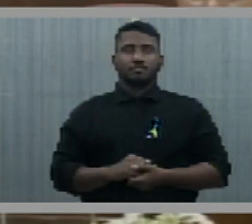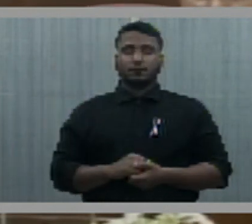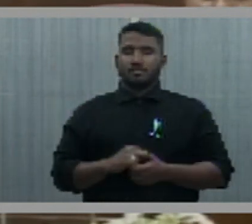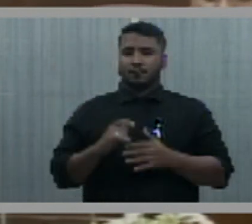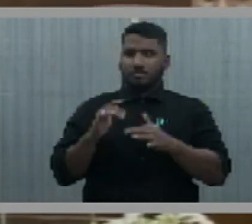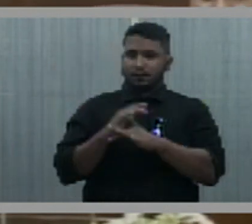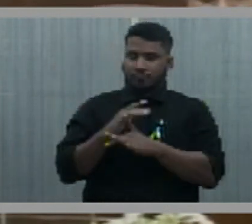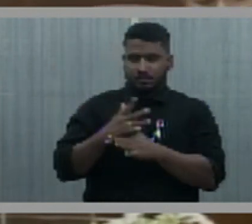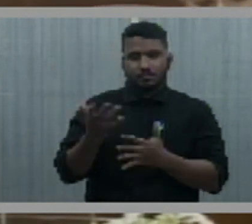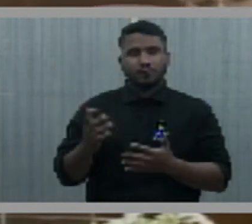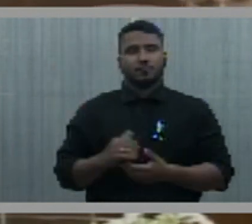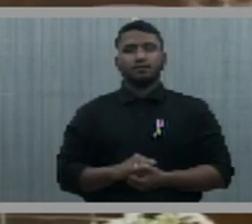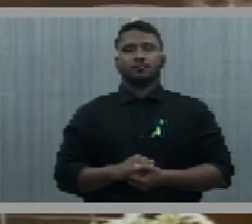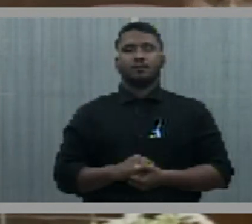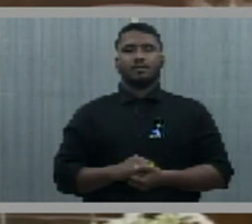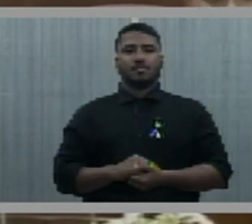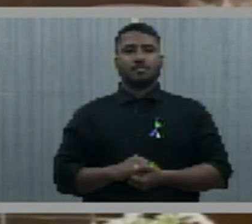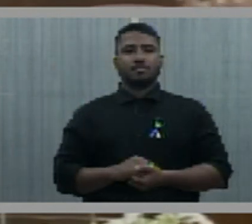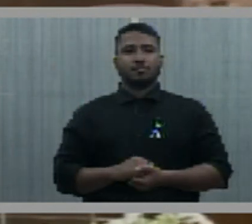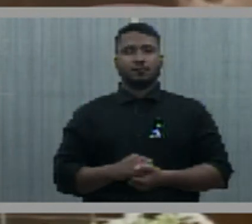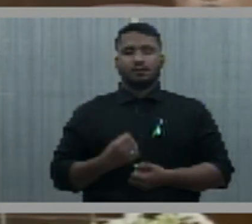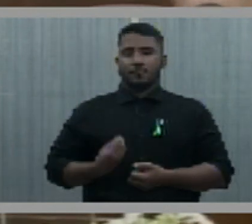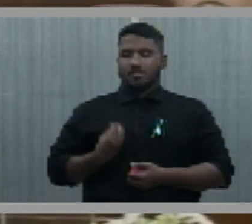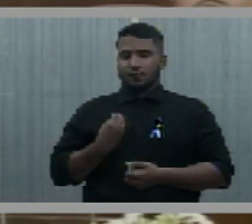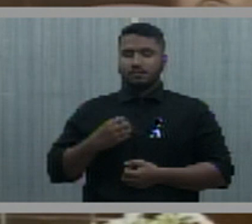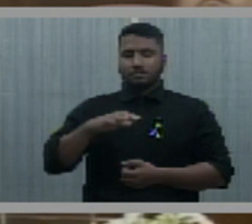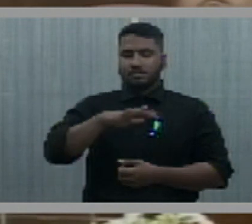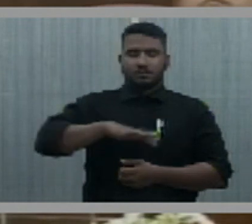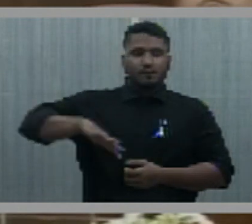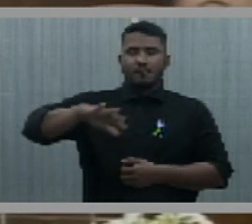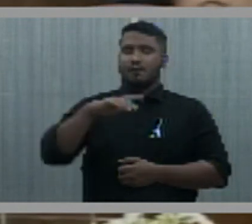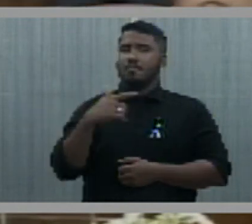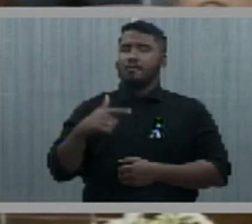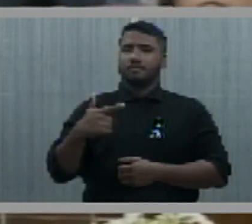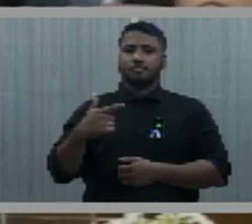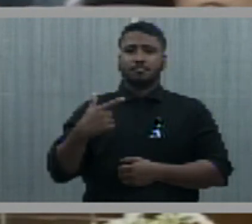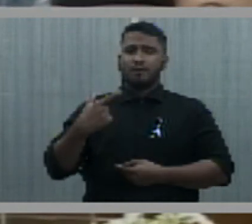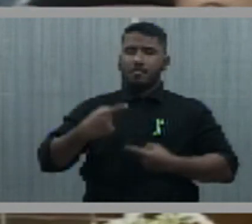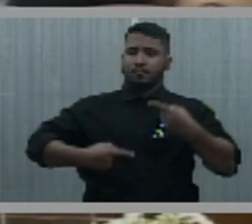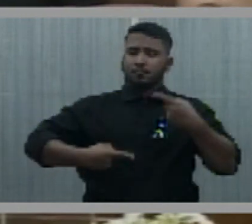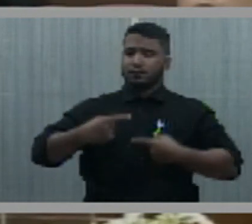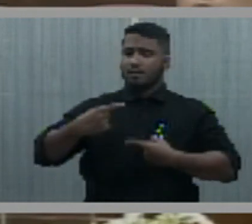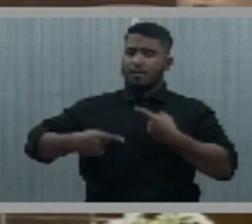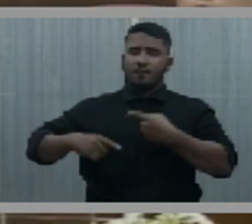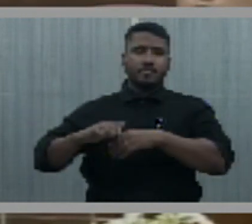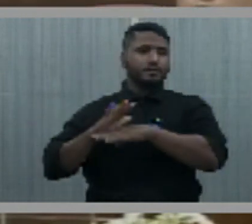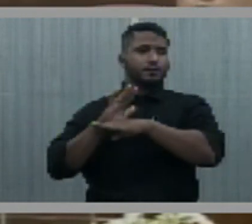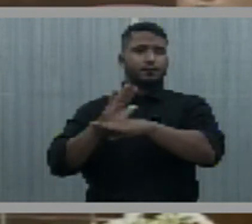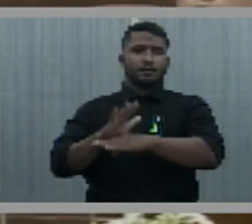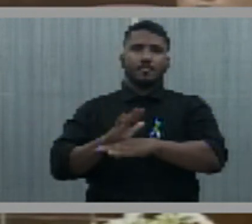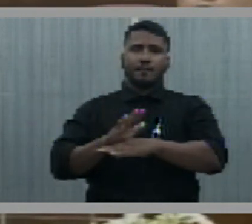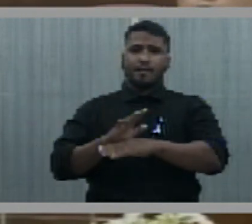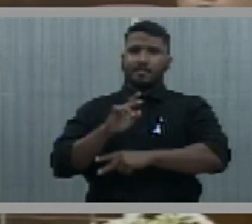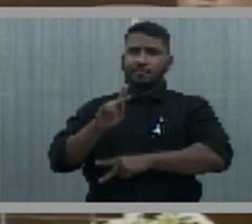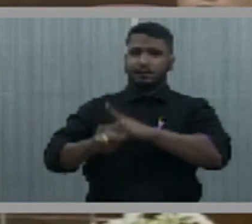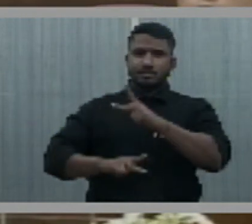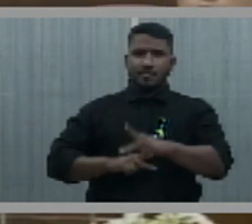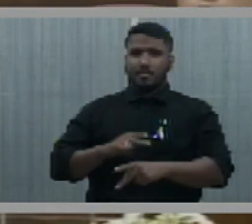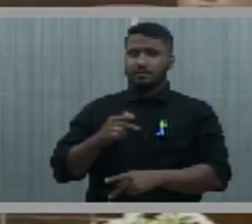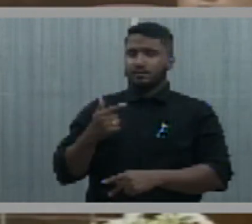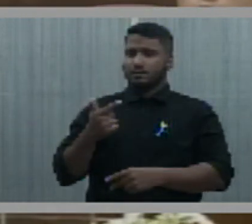cidades. Vivem numa região sem políticas públicas claras para garantir o seu futuro. Sem